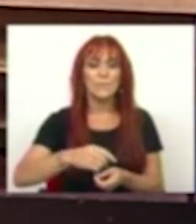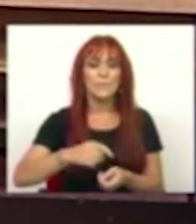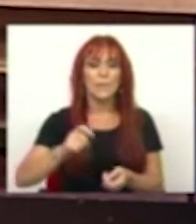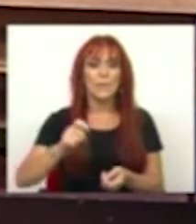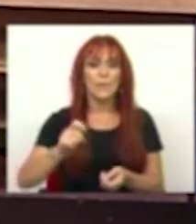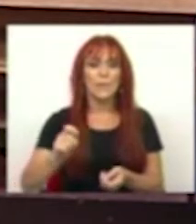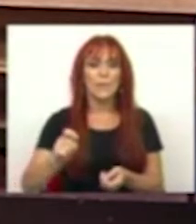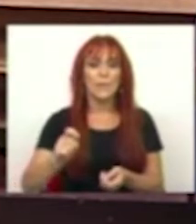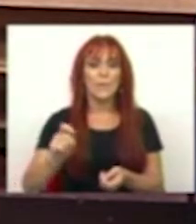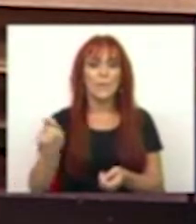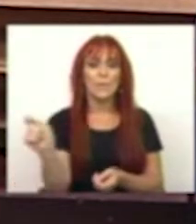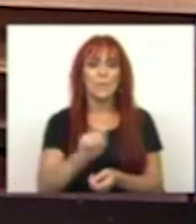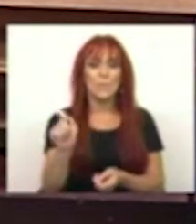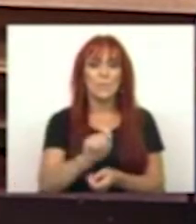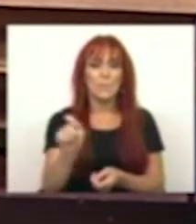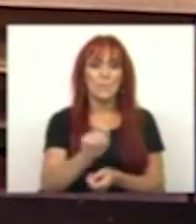4